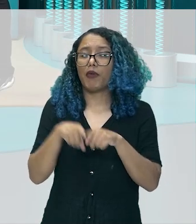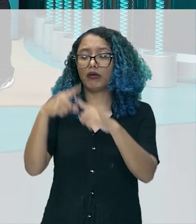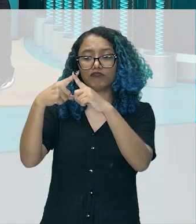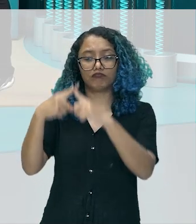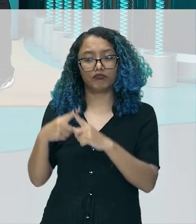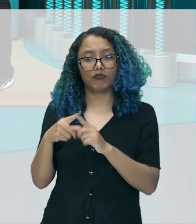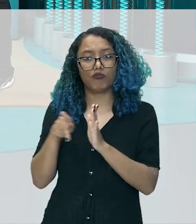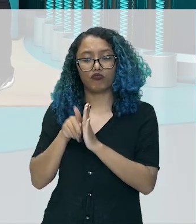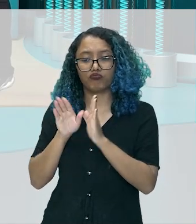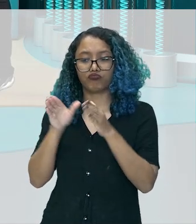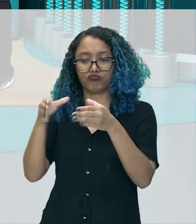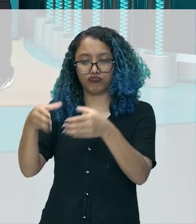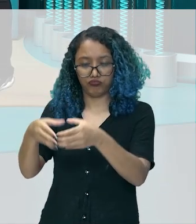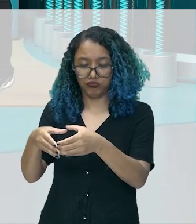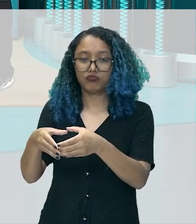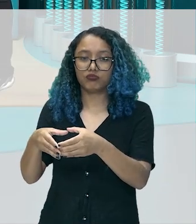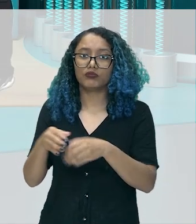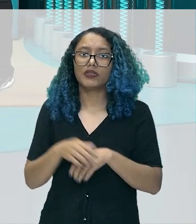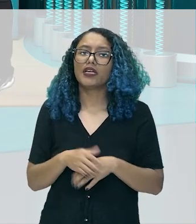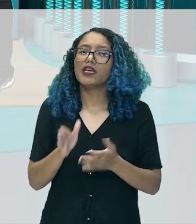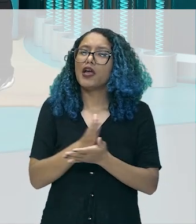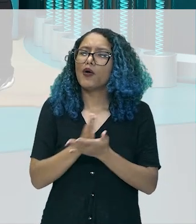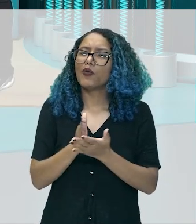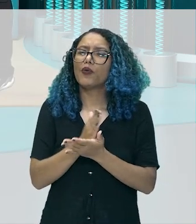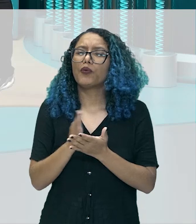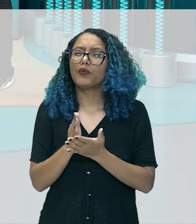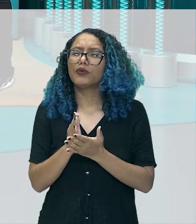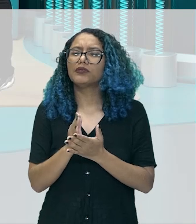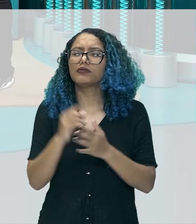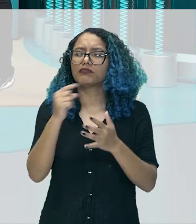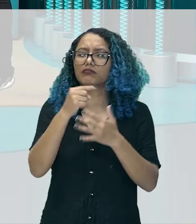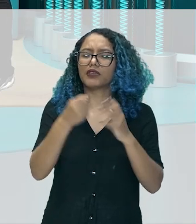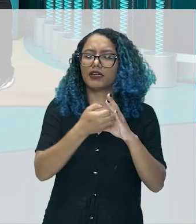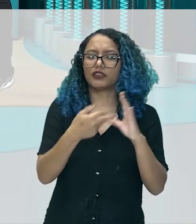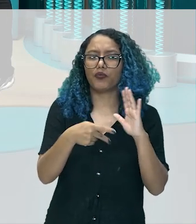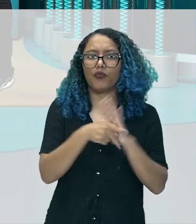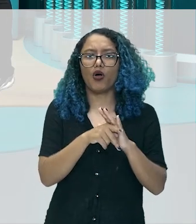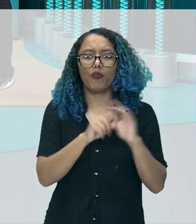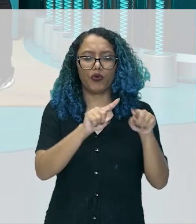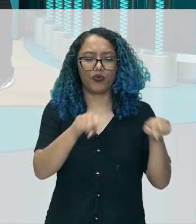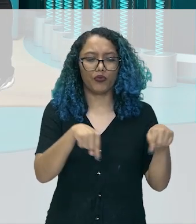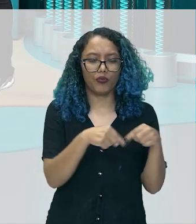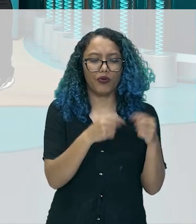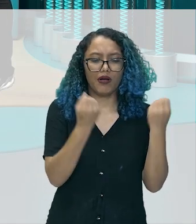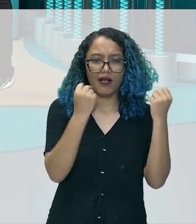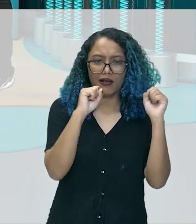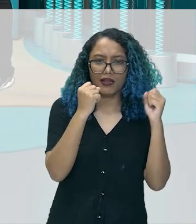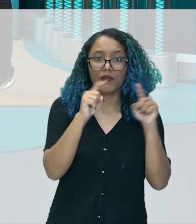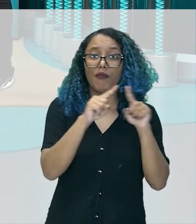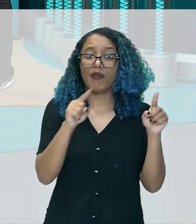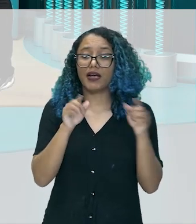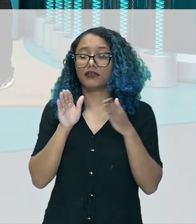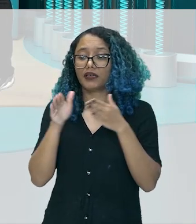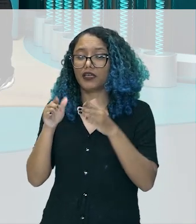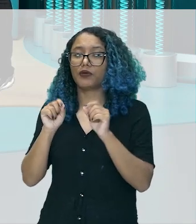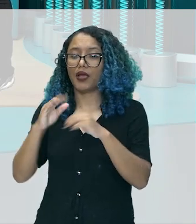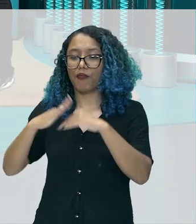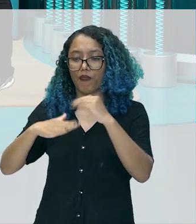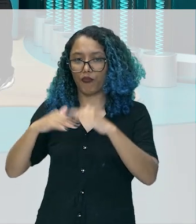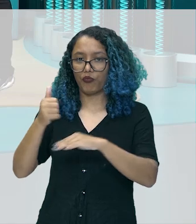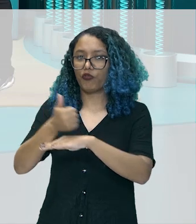dos elementos principais é a questão das acrobacias. Então, neste tipo